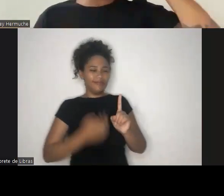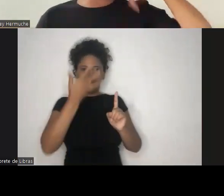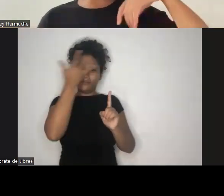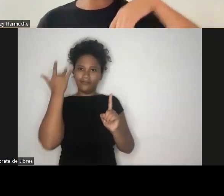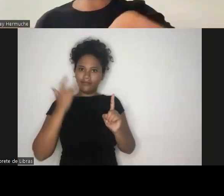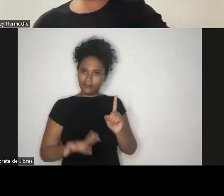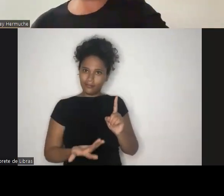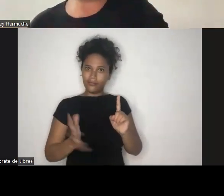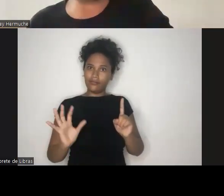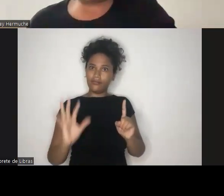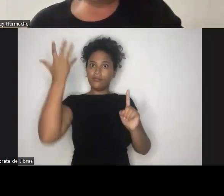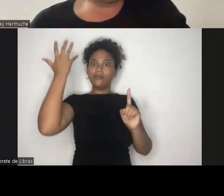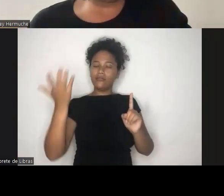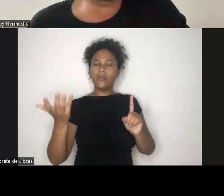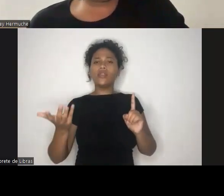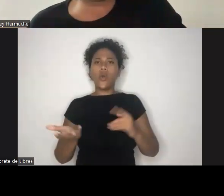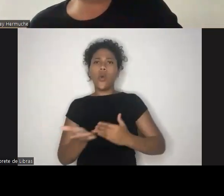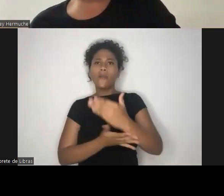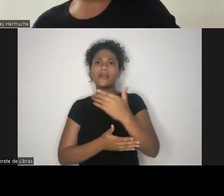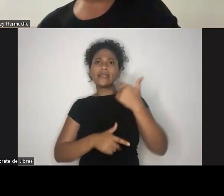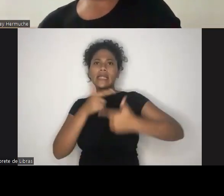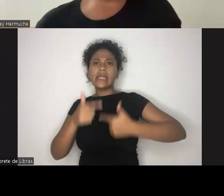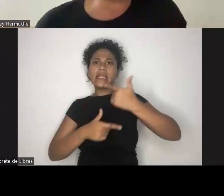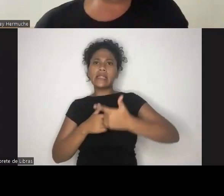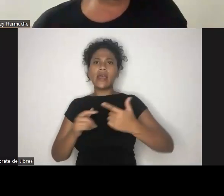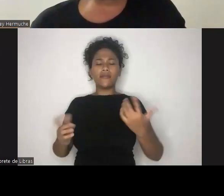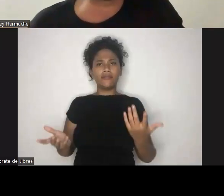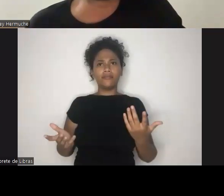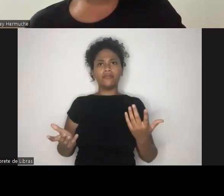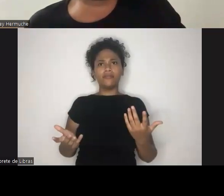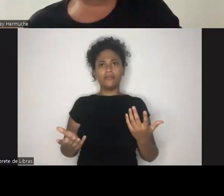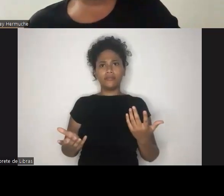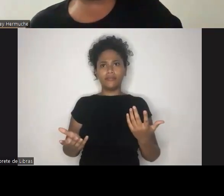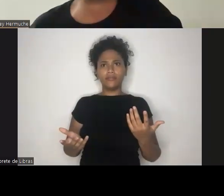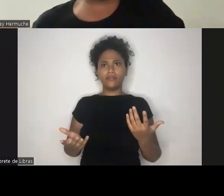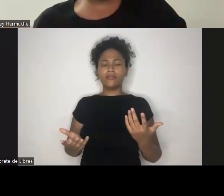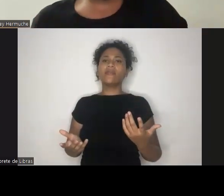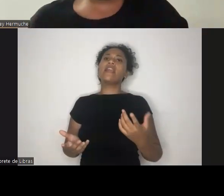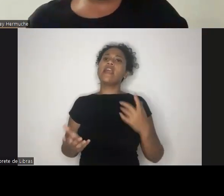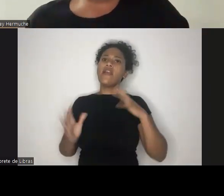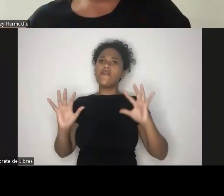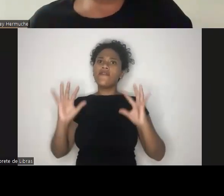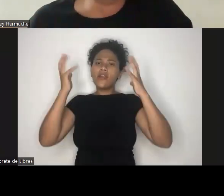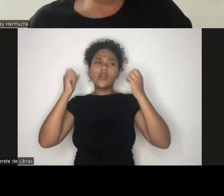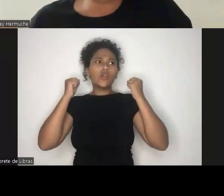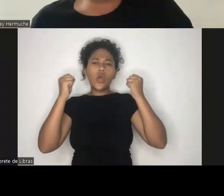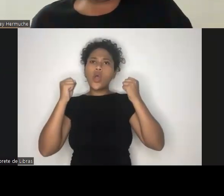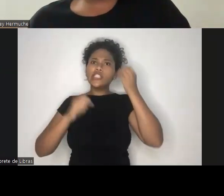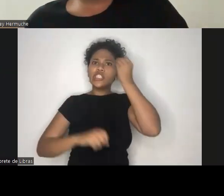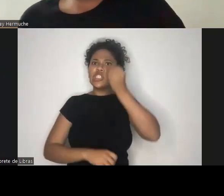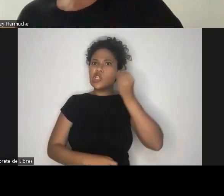quando a gente começa a trabalhar com eventos grandes que passam por uma reflexão muito grande da experiência do